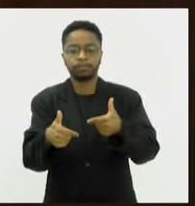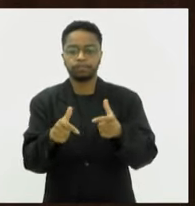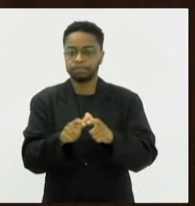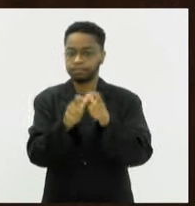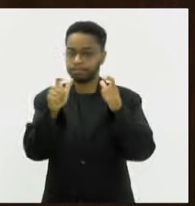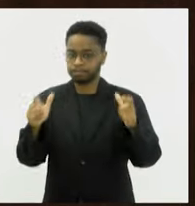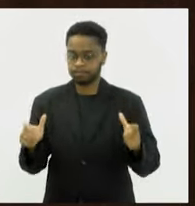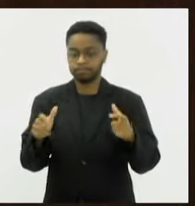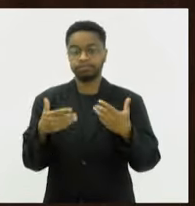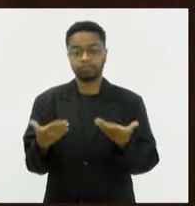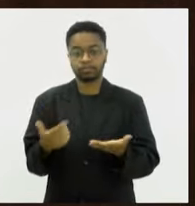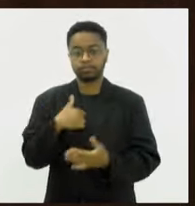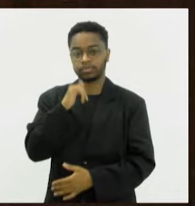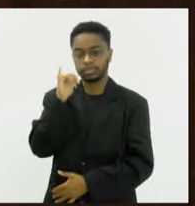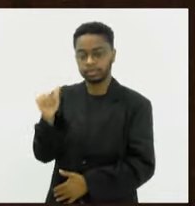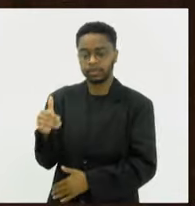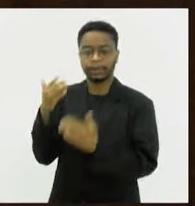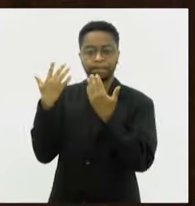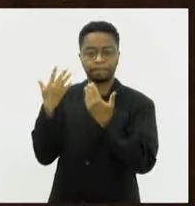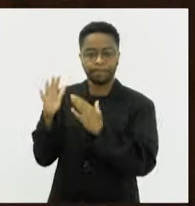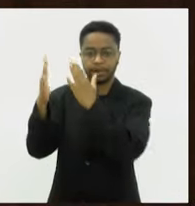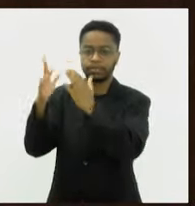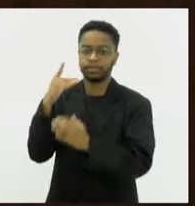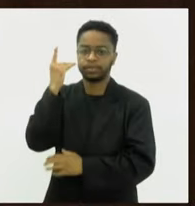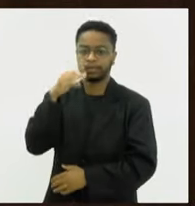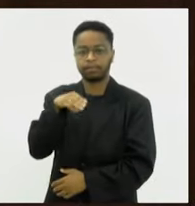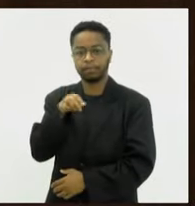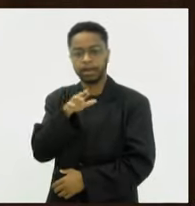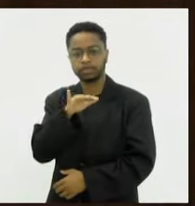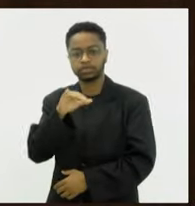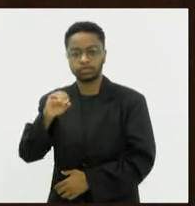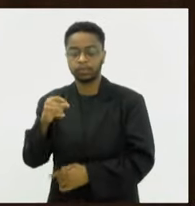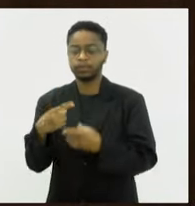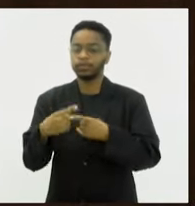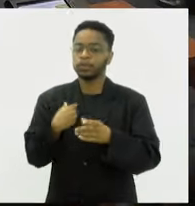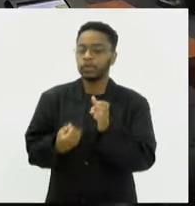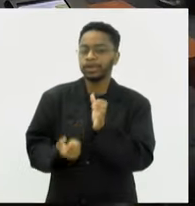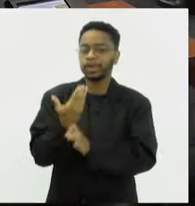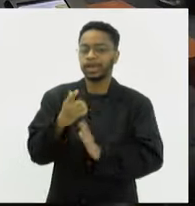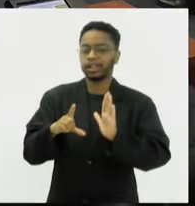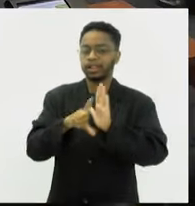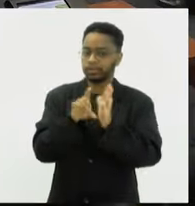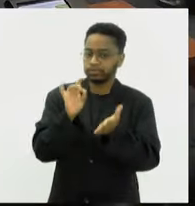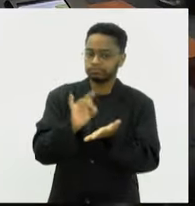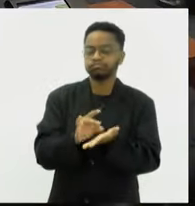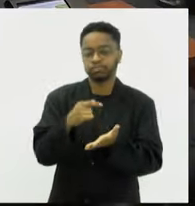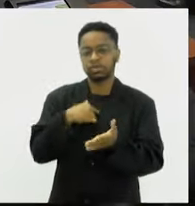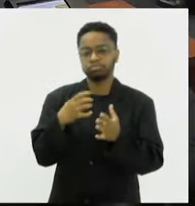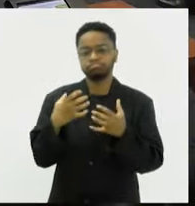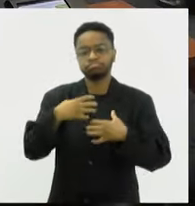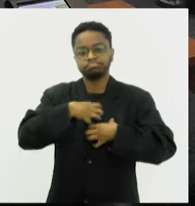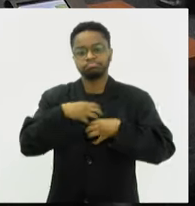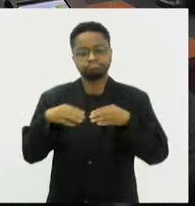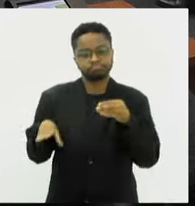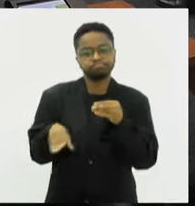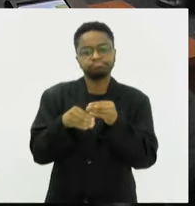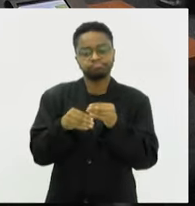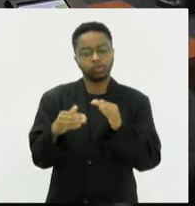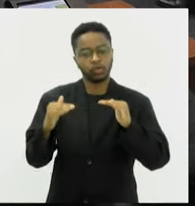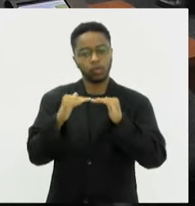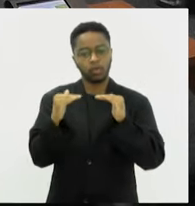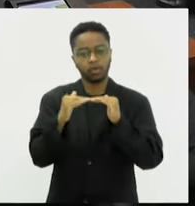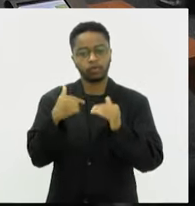deputado Márcio Canella, parabéns a Vossa Excelência, como autor da lei original, me sinto amplamente contemplado e voto